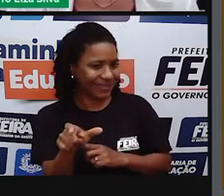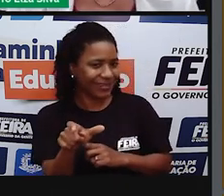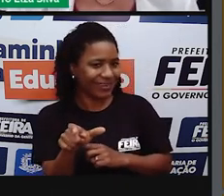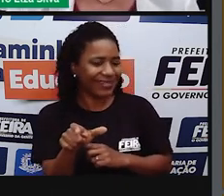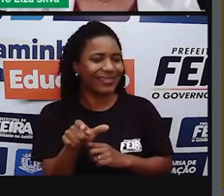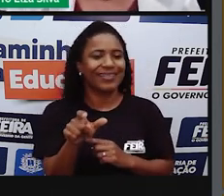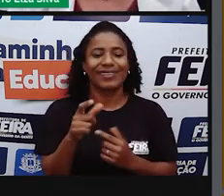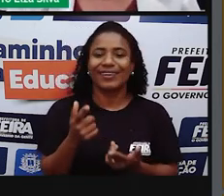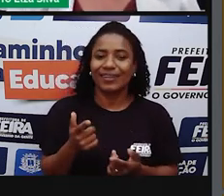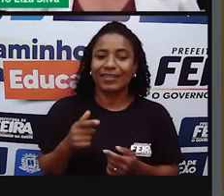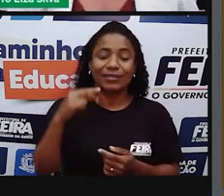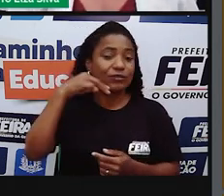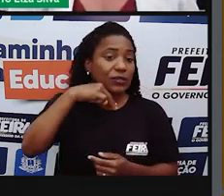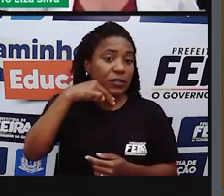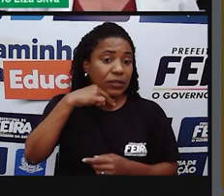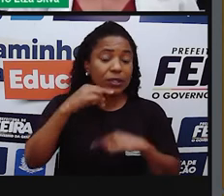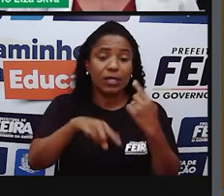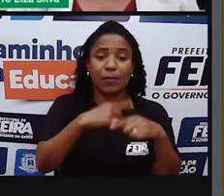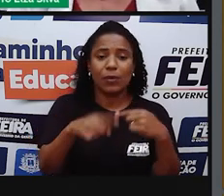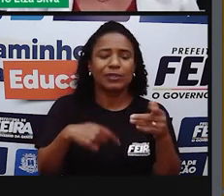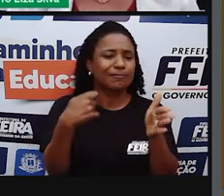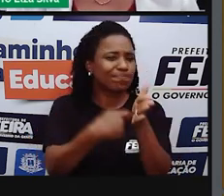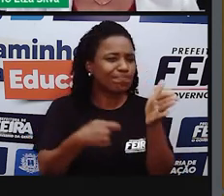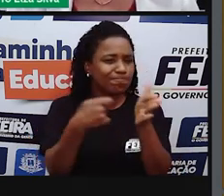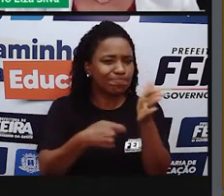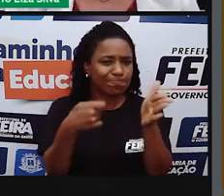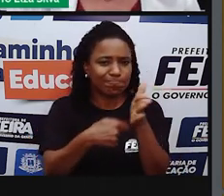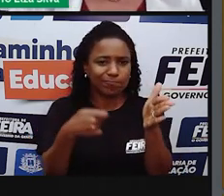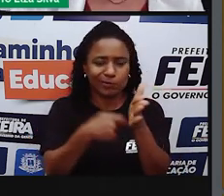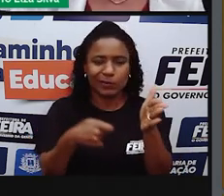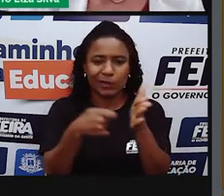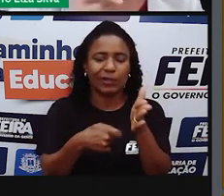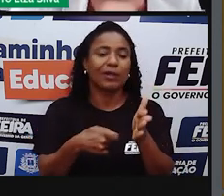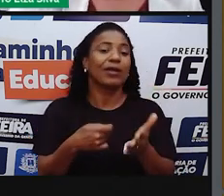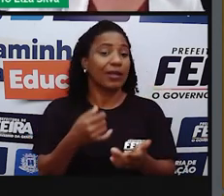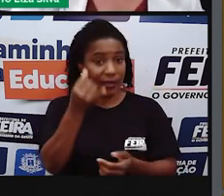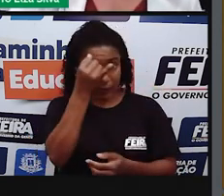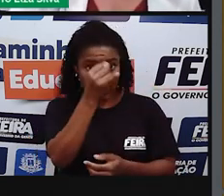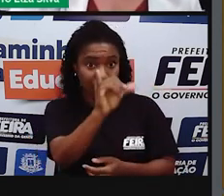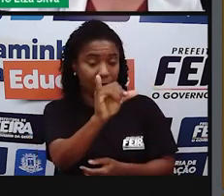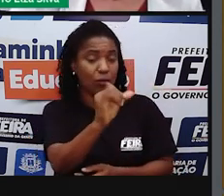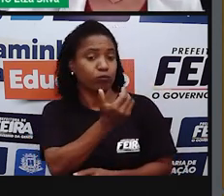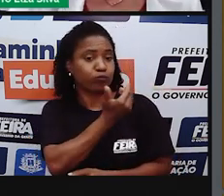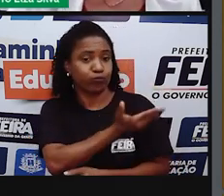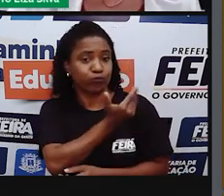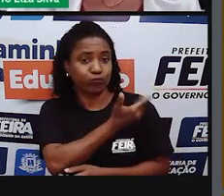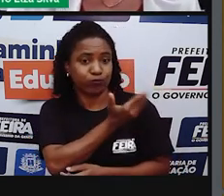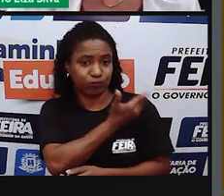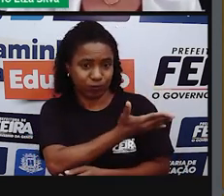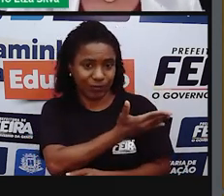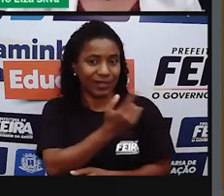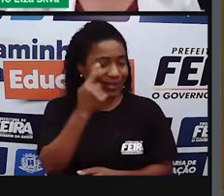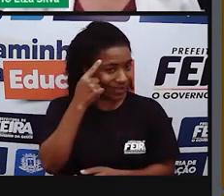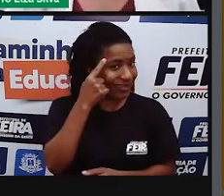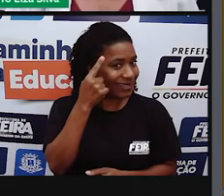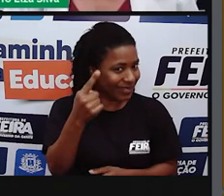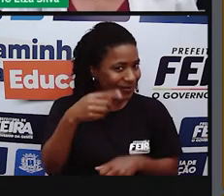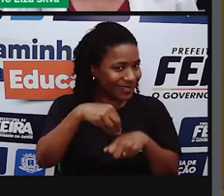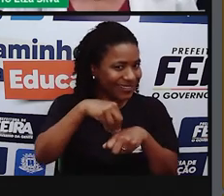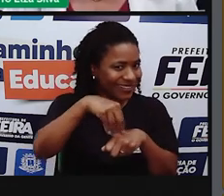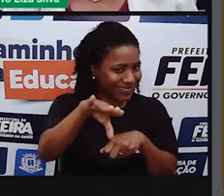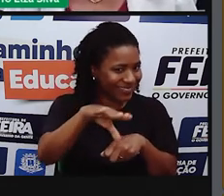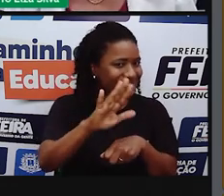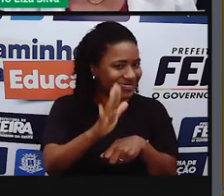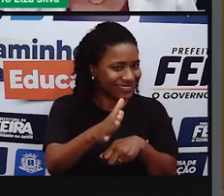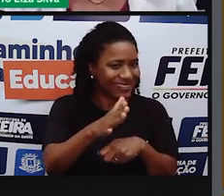vida e suas lutas contra a discriminação racial. Na aula de hoje eu já dei uma dica para vocês. Identifique